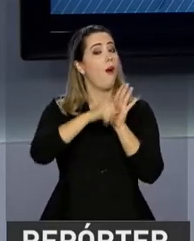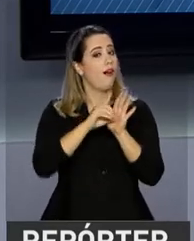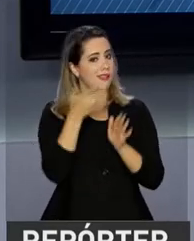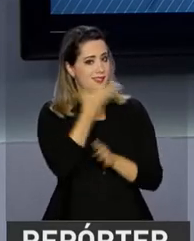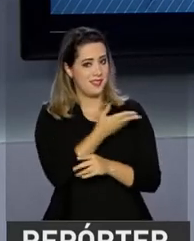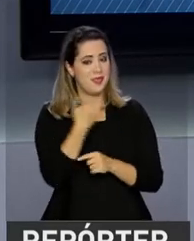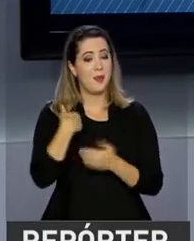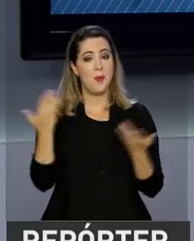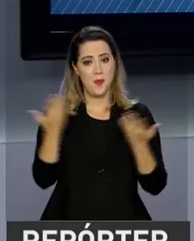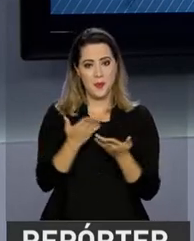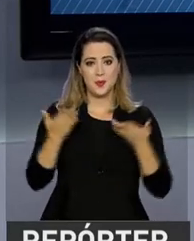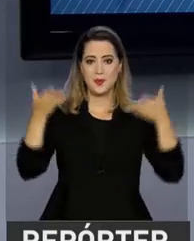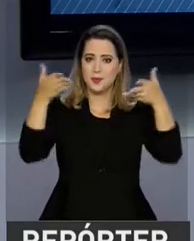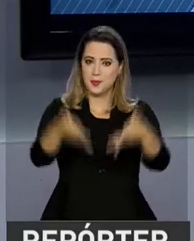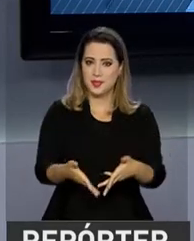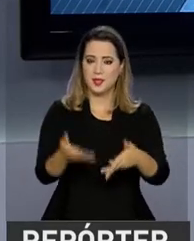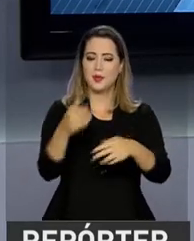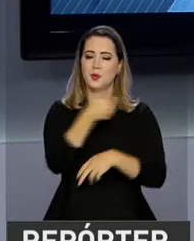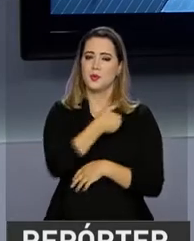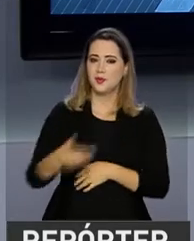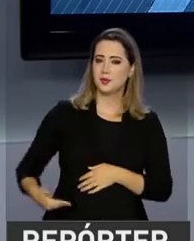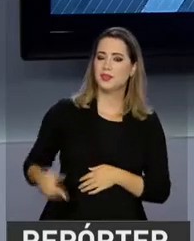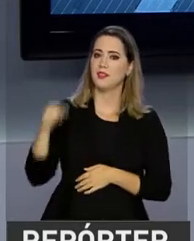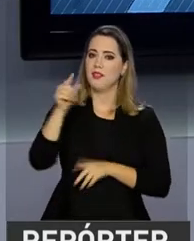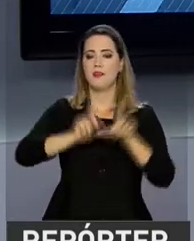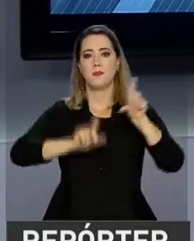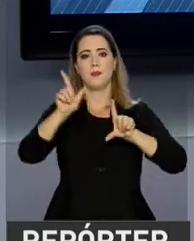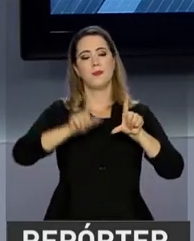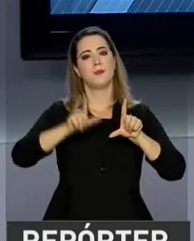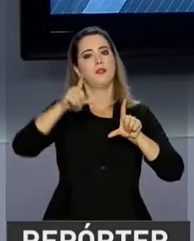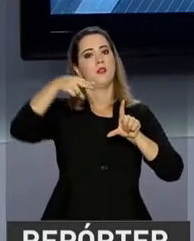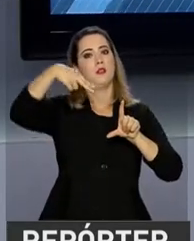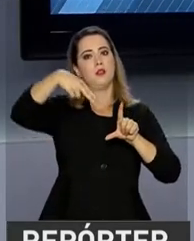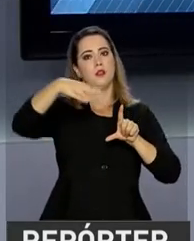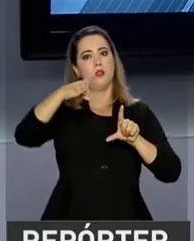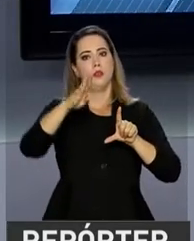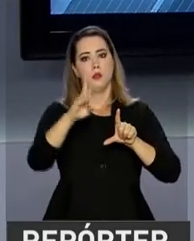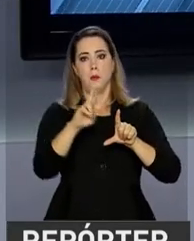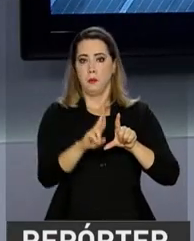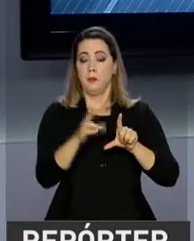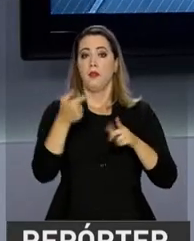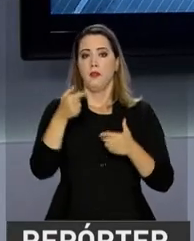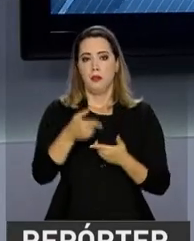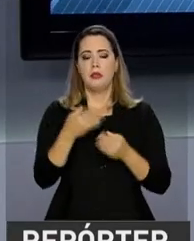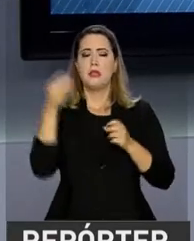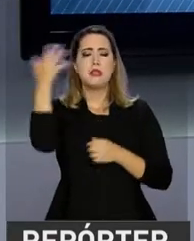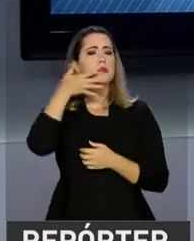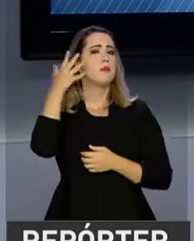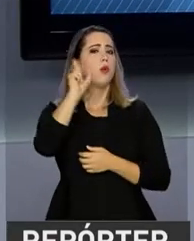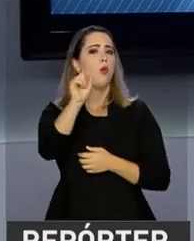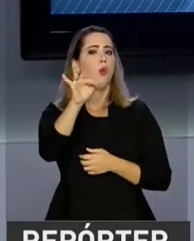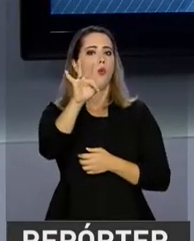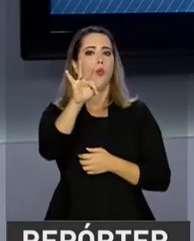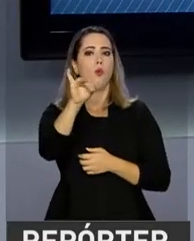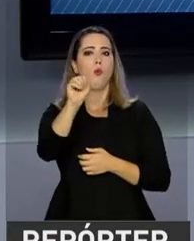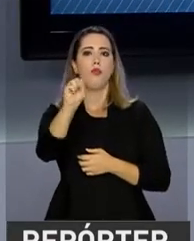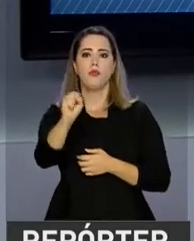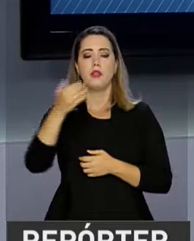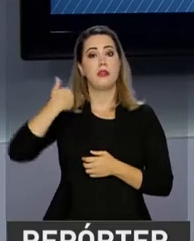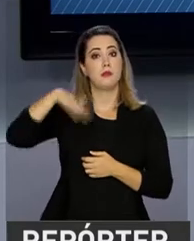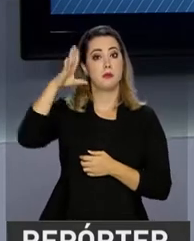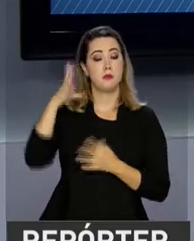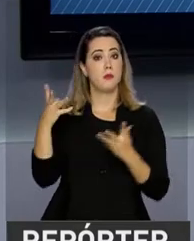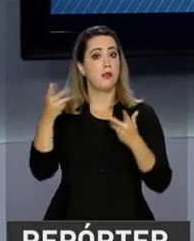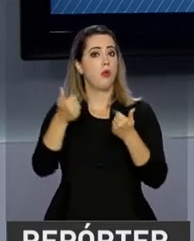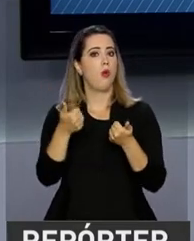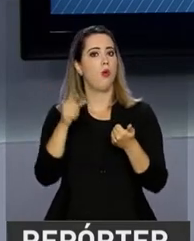programa por dentro do governo aqui na tv nbr ele explicou que o fundo de financiamento estudantil fies será mais sustentável a partir